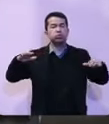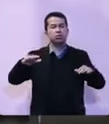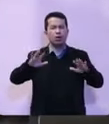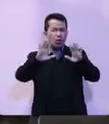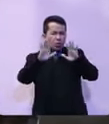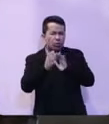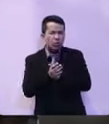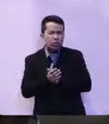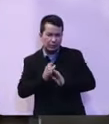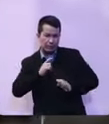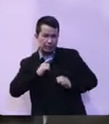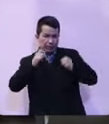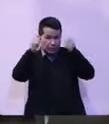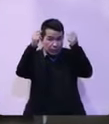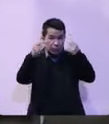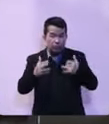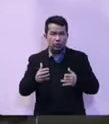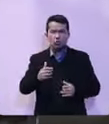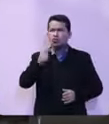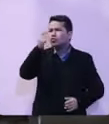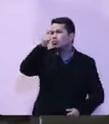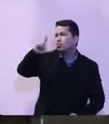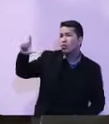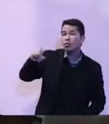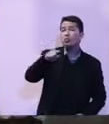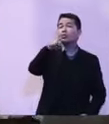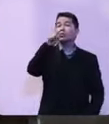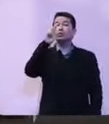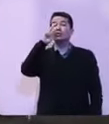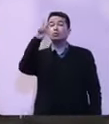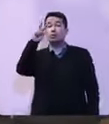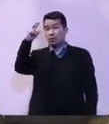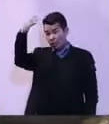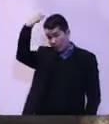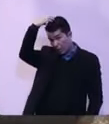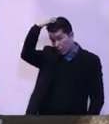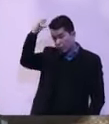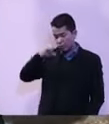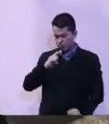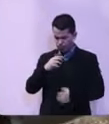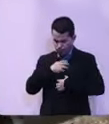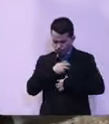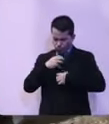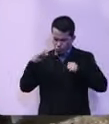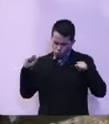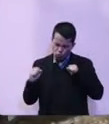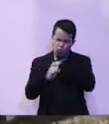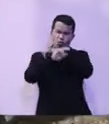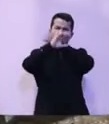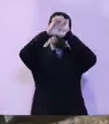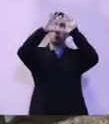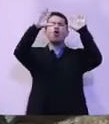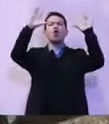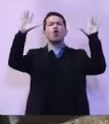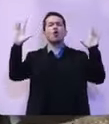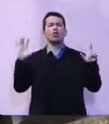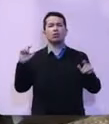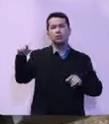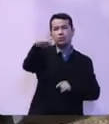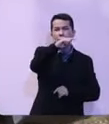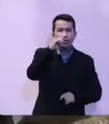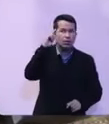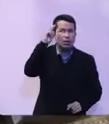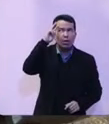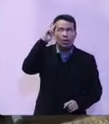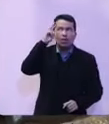um rei com toda a sua glória, governando um país imenso. Vocês pensarão no medo que sentiram no